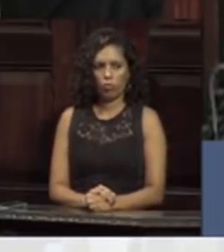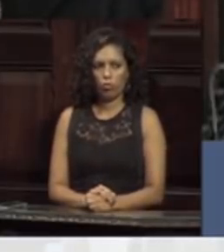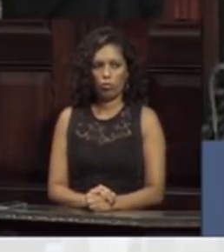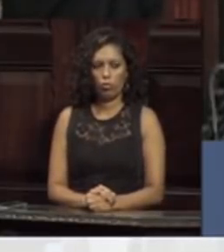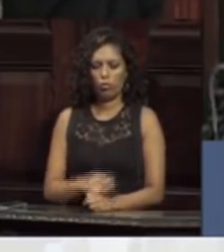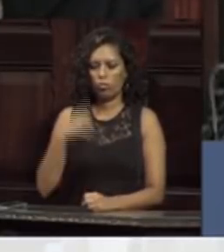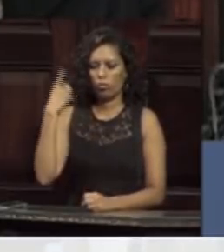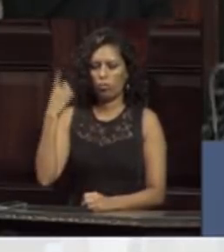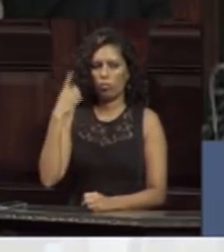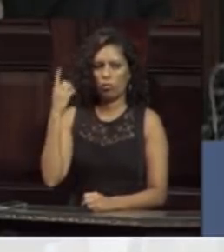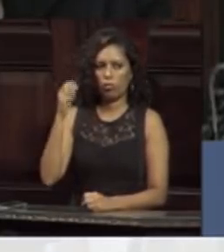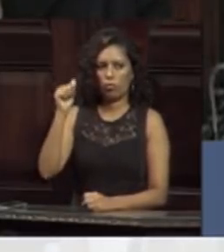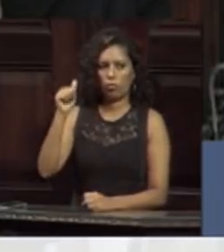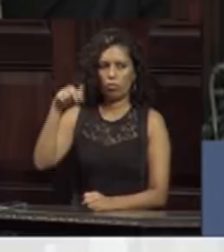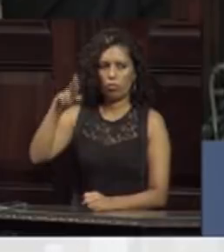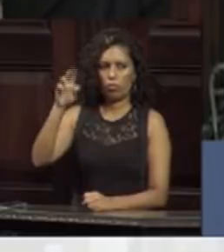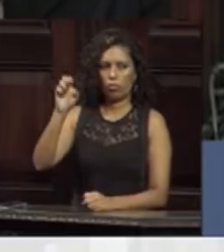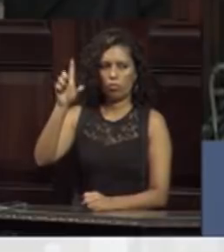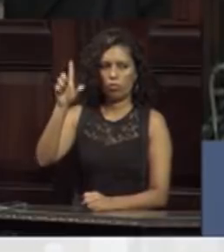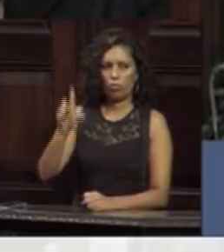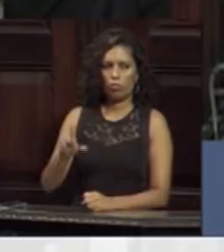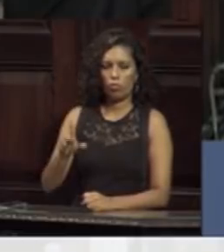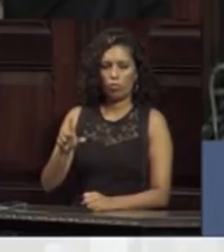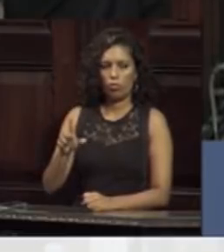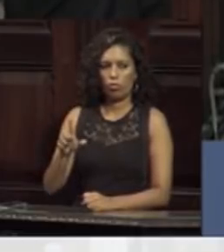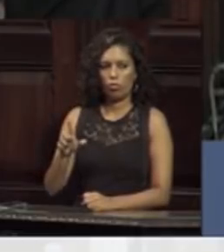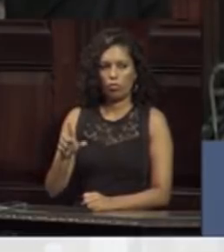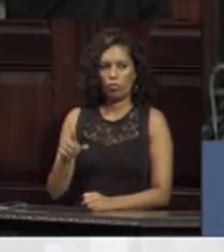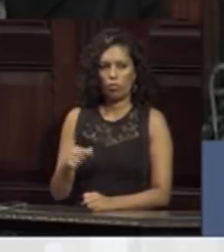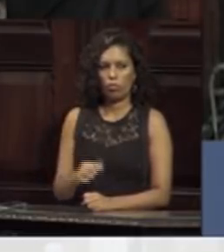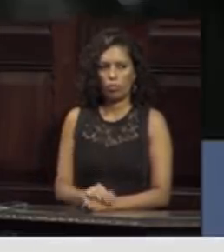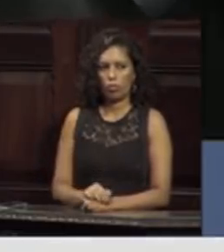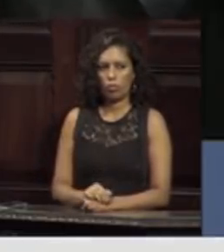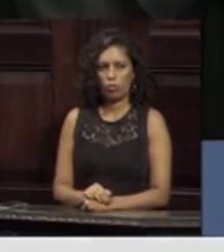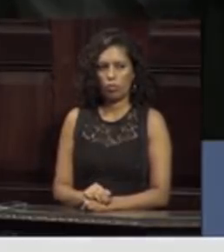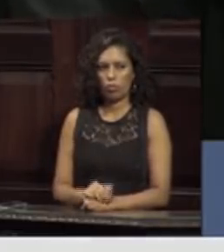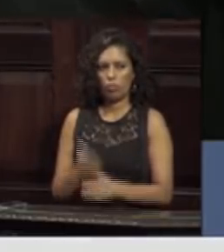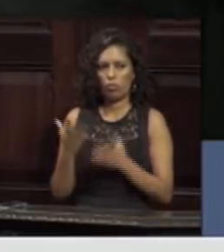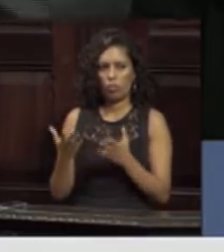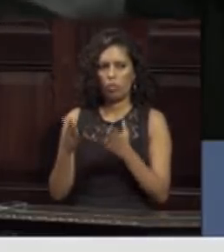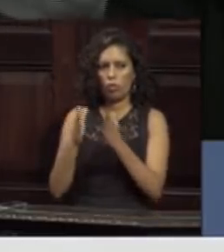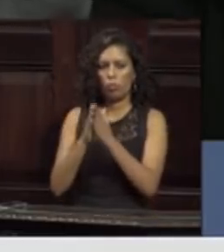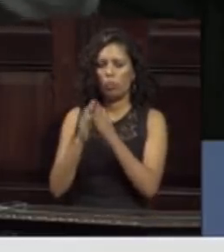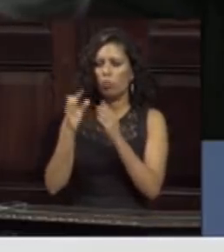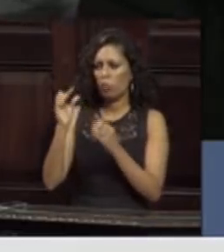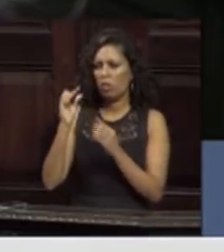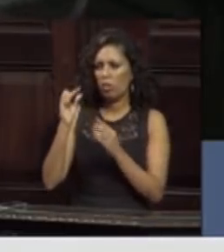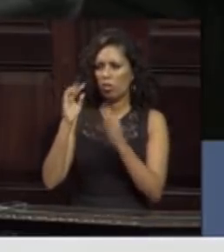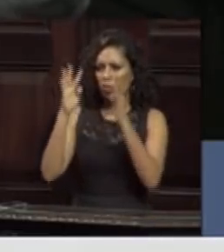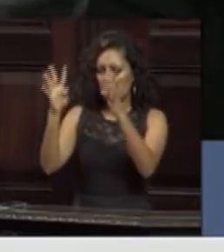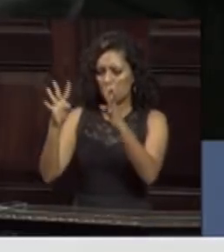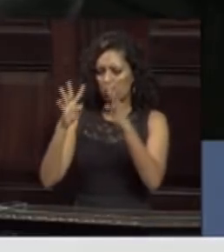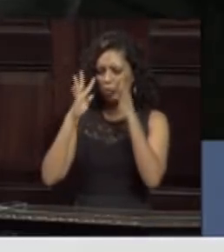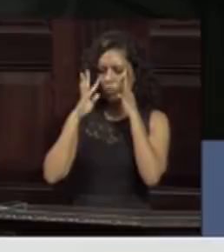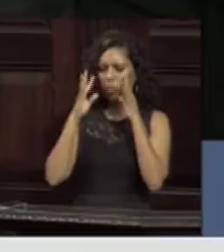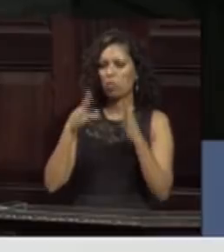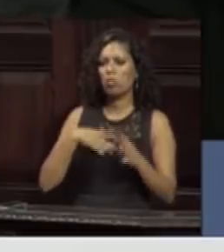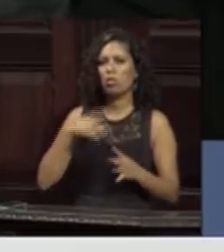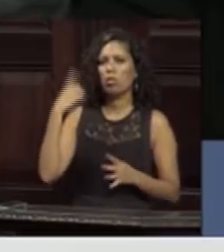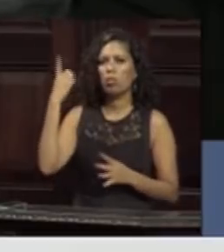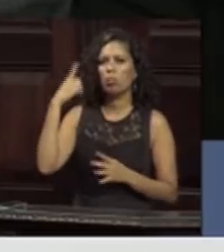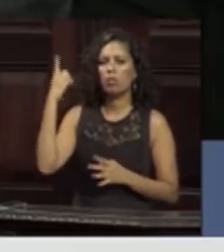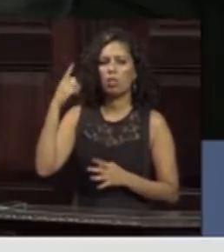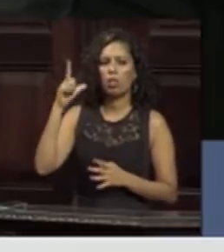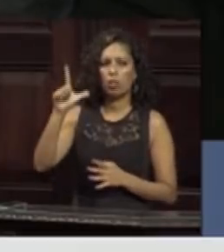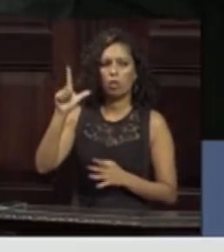divergente. Deputado André Lazzaroni, voto divergente. Em que pese a boa intenção do deputado Luiz Paulo, essas